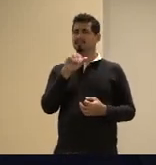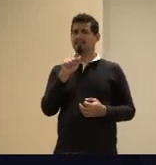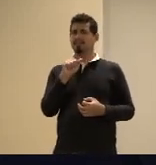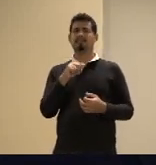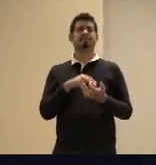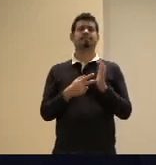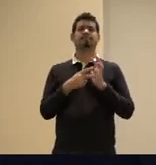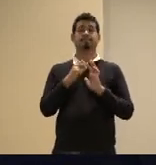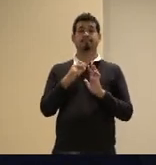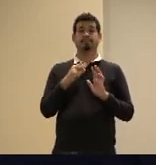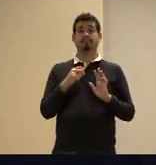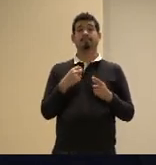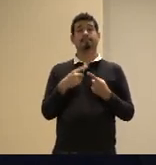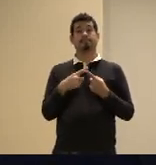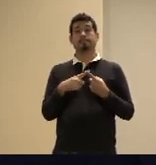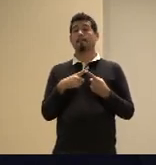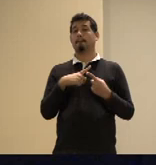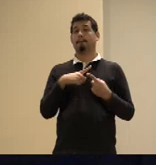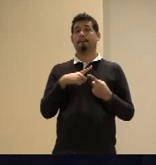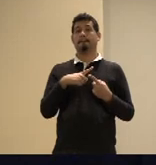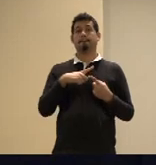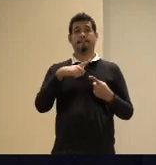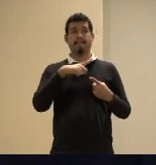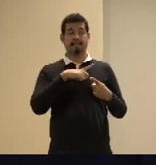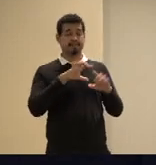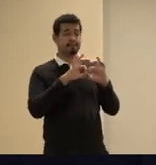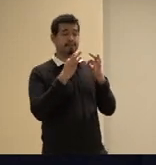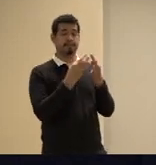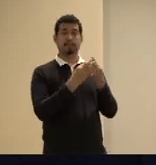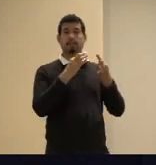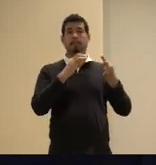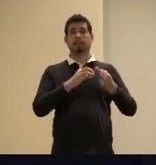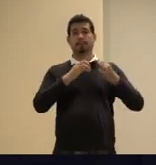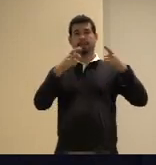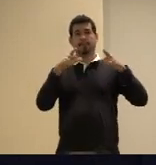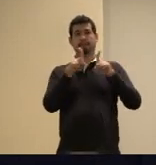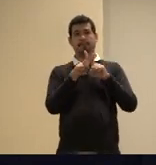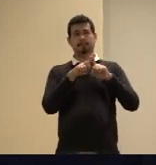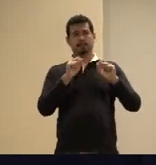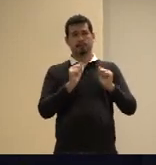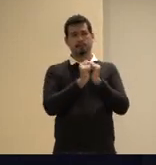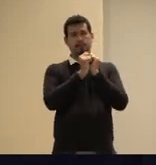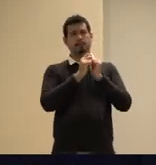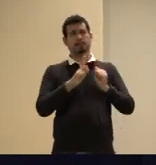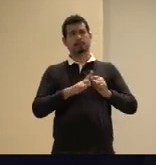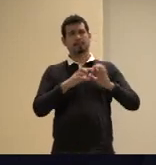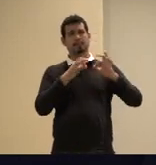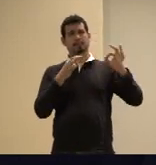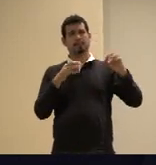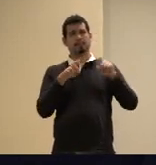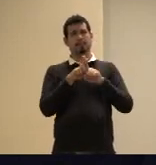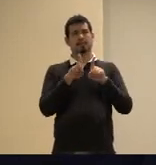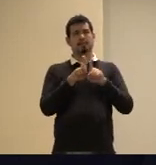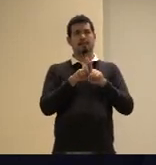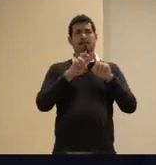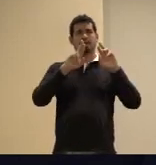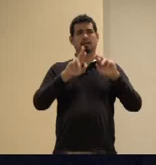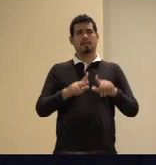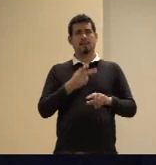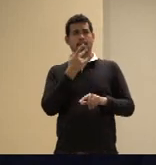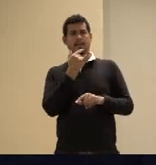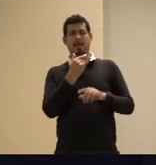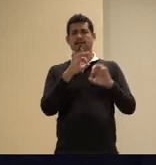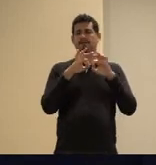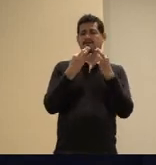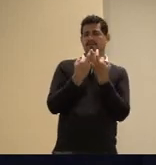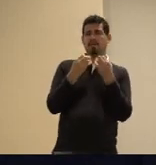família extensa, isso está no ECA, artigo 25. Entende-se por família extensa ou ampliada aquela que se estende para além da unidade pais e filhos